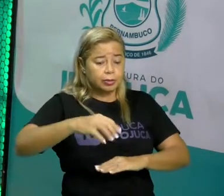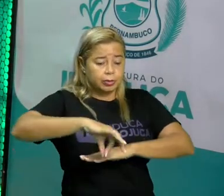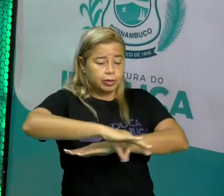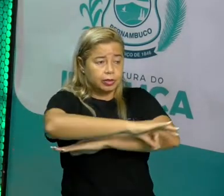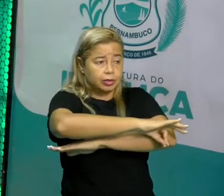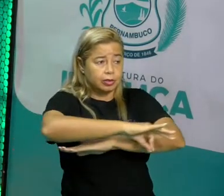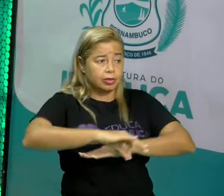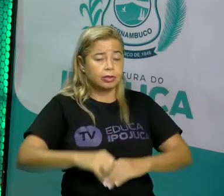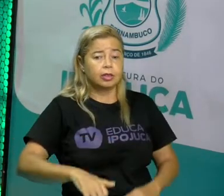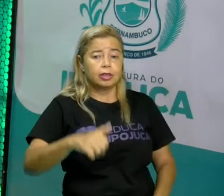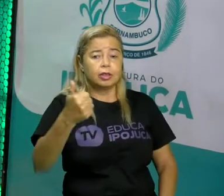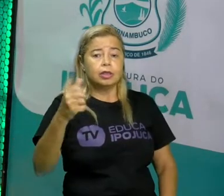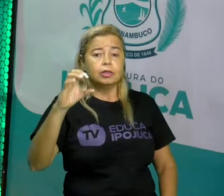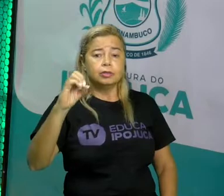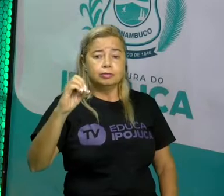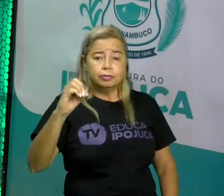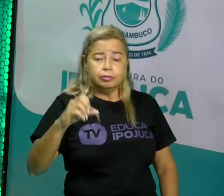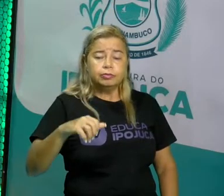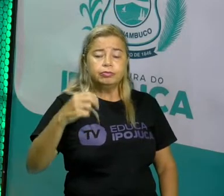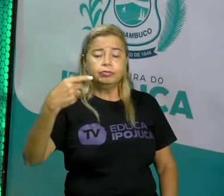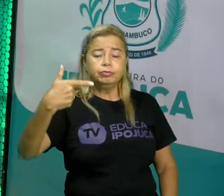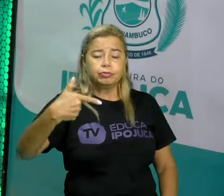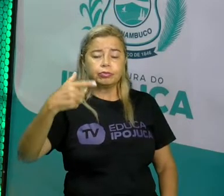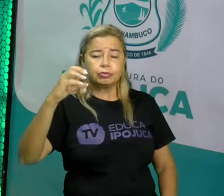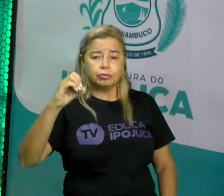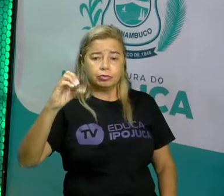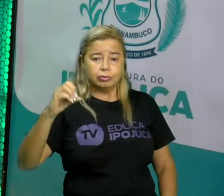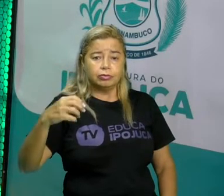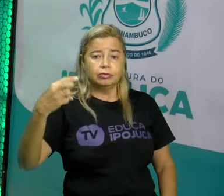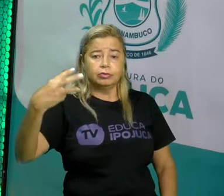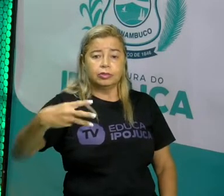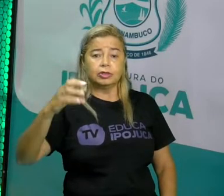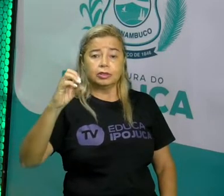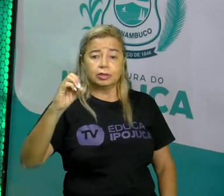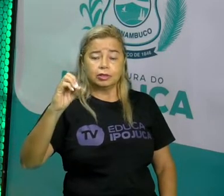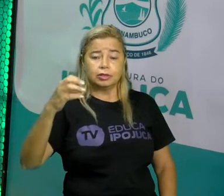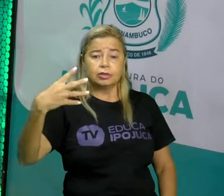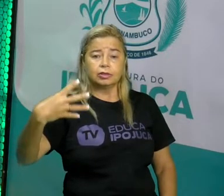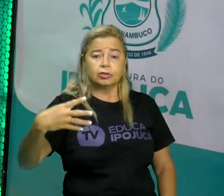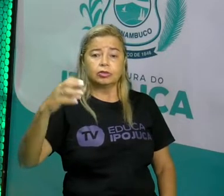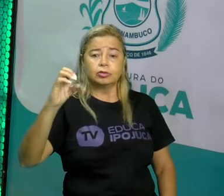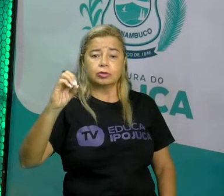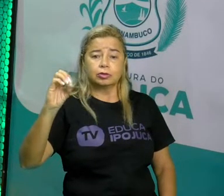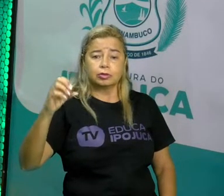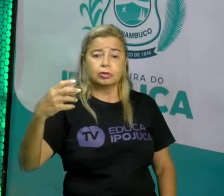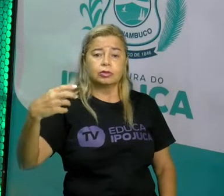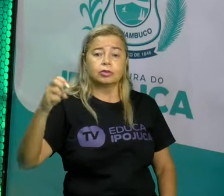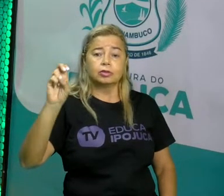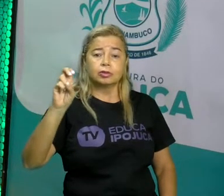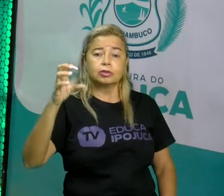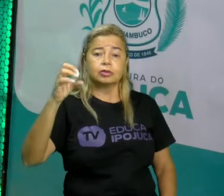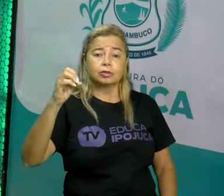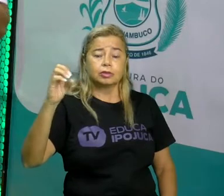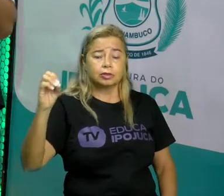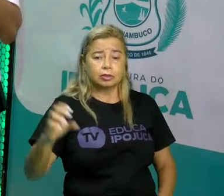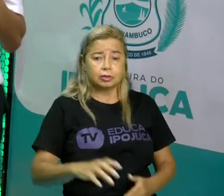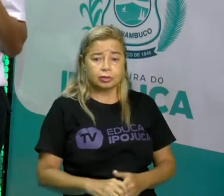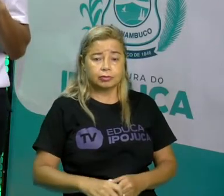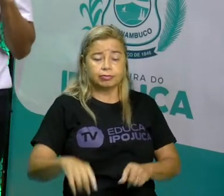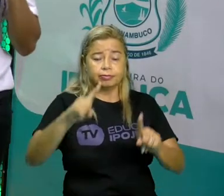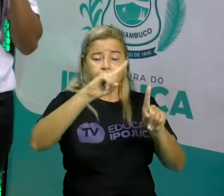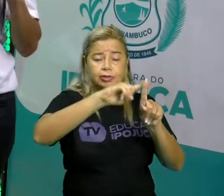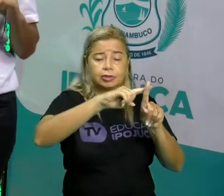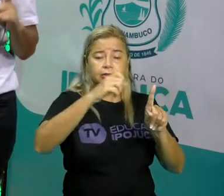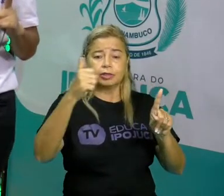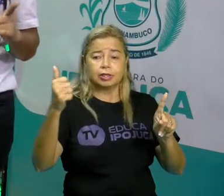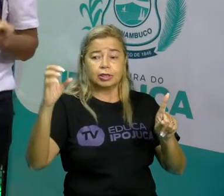100, 200, 300, 400, 500, 600. Foi usado aí de